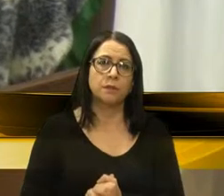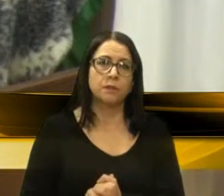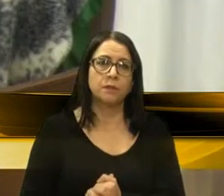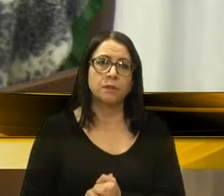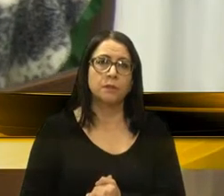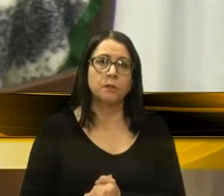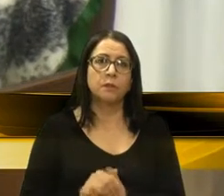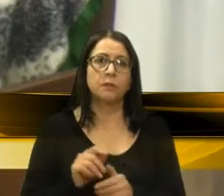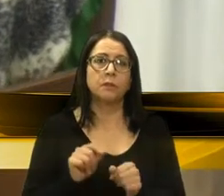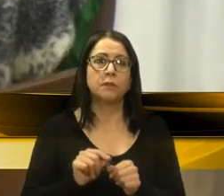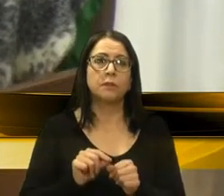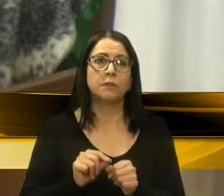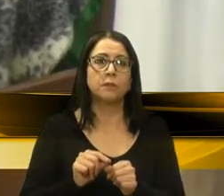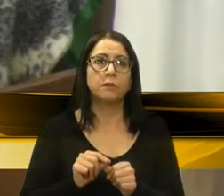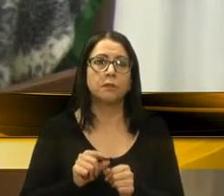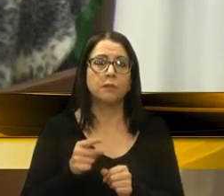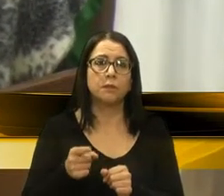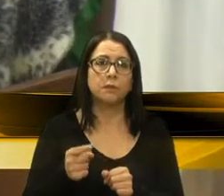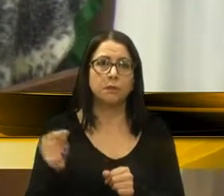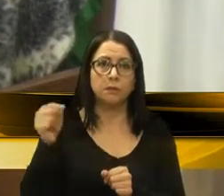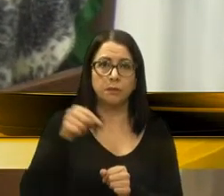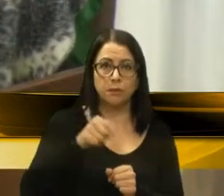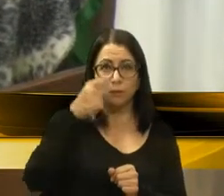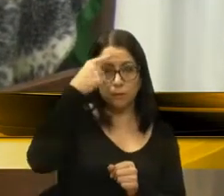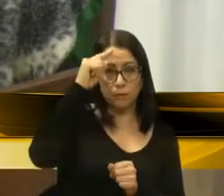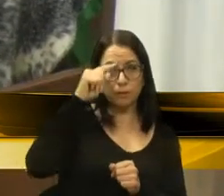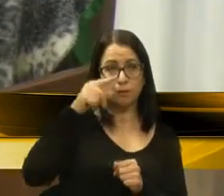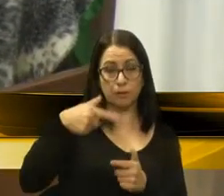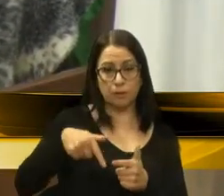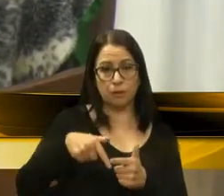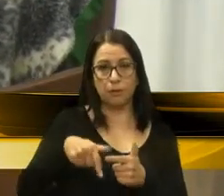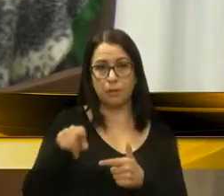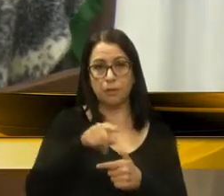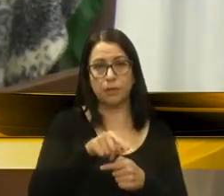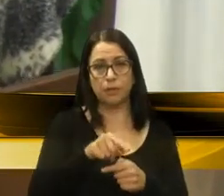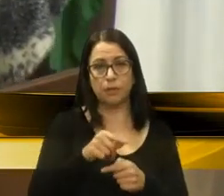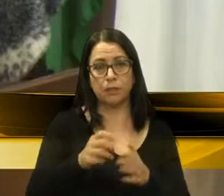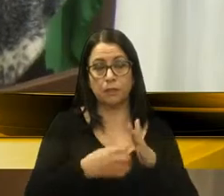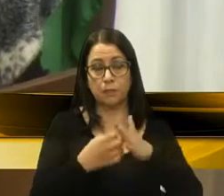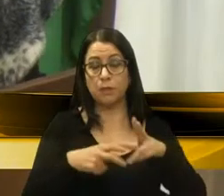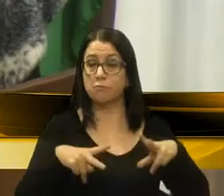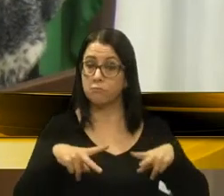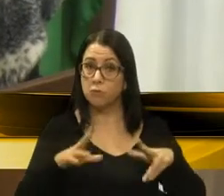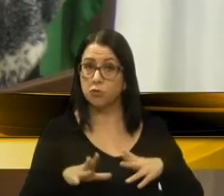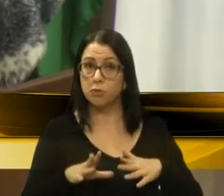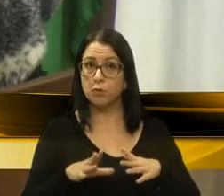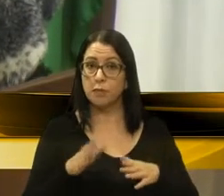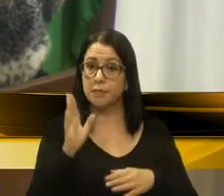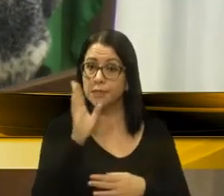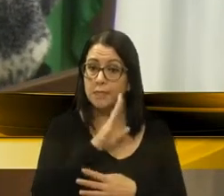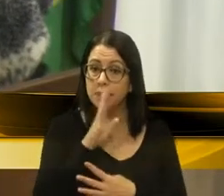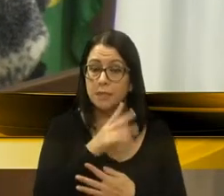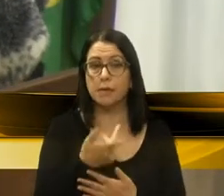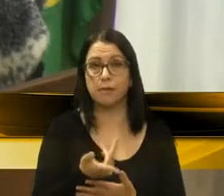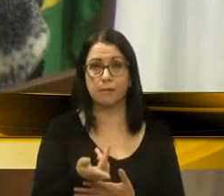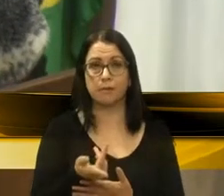Fez assim com que, vindo a iniciativa privada, né, nesse processo, acelerasse